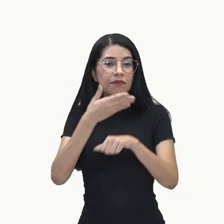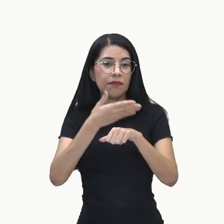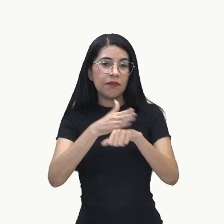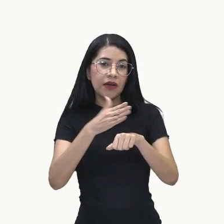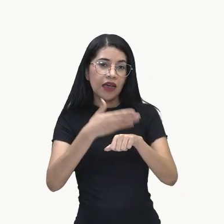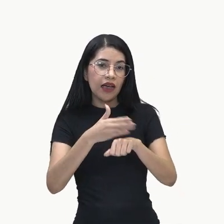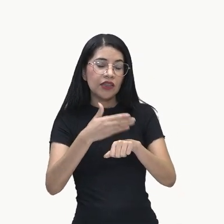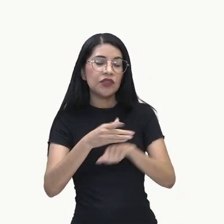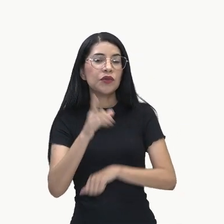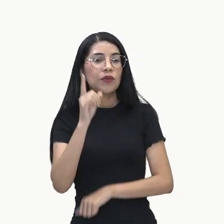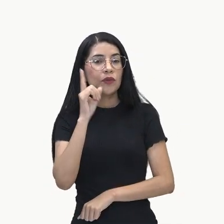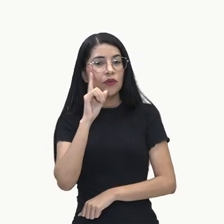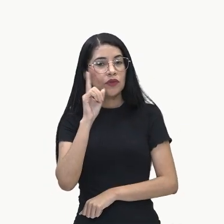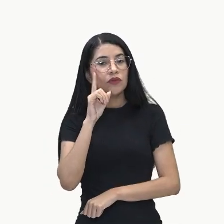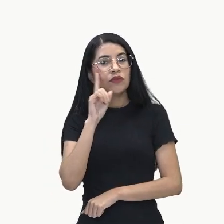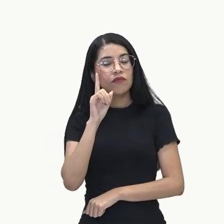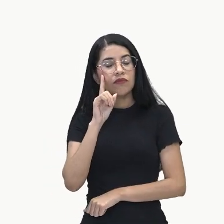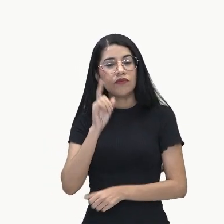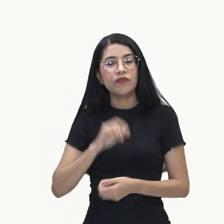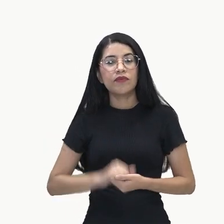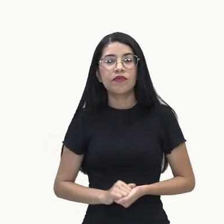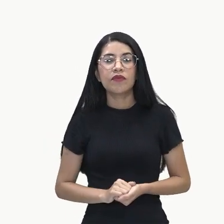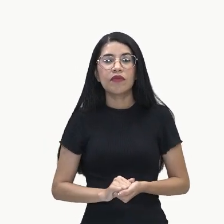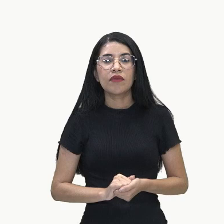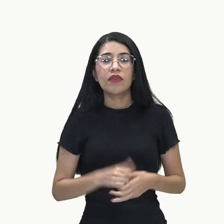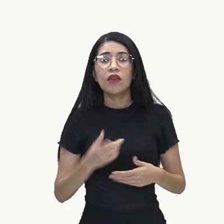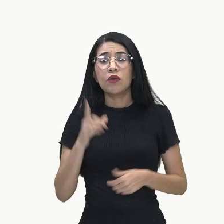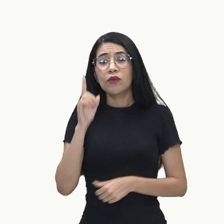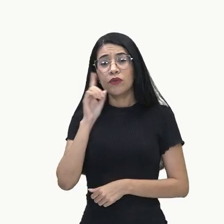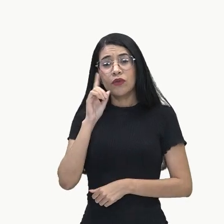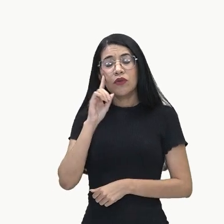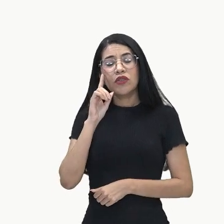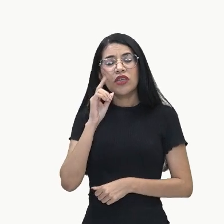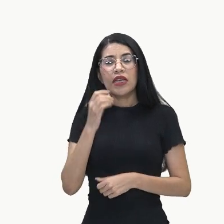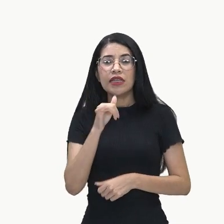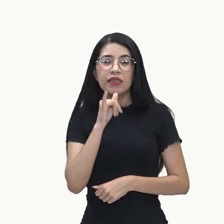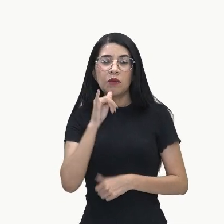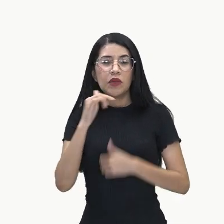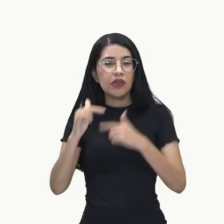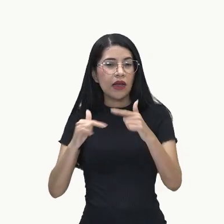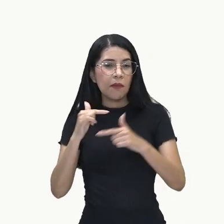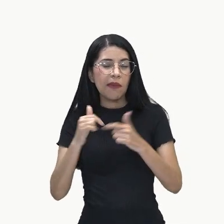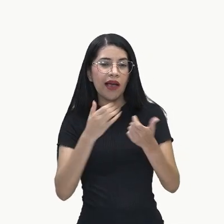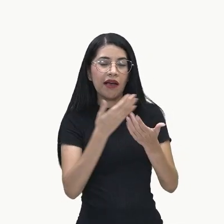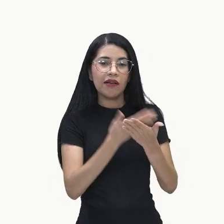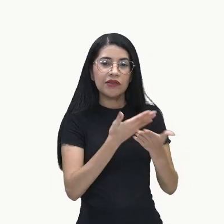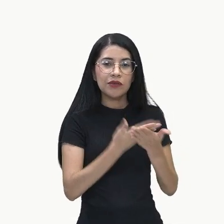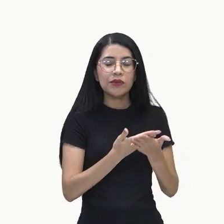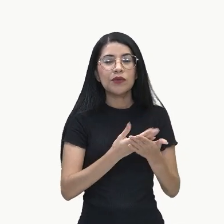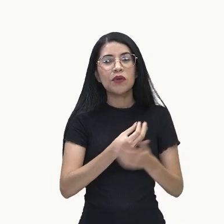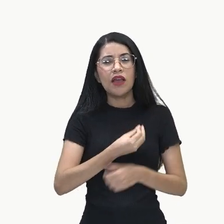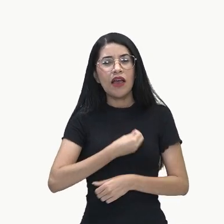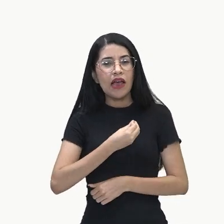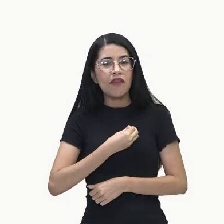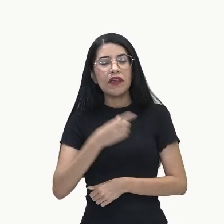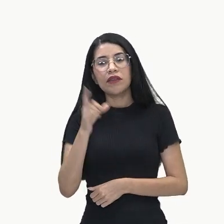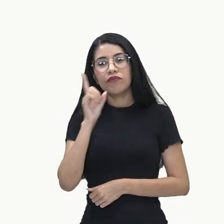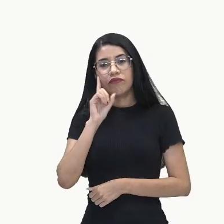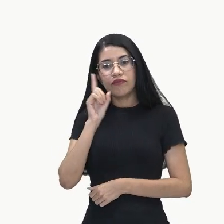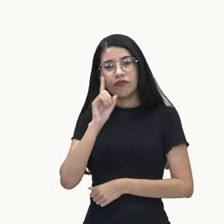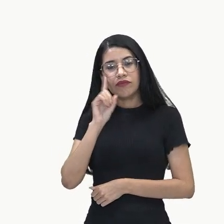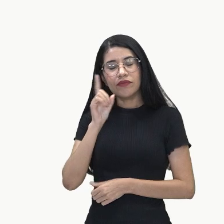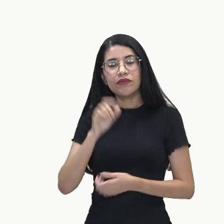temos cotidianamente, no dia a dia. Aquilo que a gente faz no dia a dia, aquilo que a gente vivencia no nosso dia a